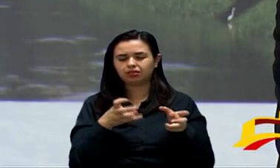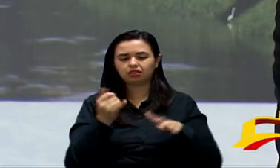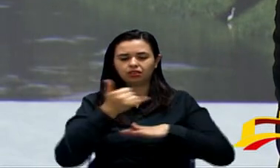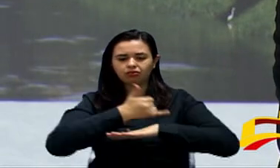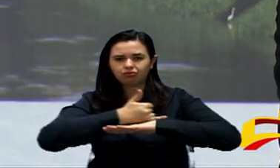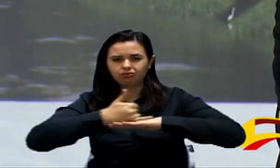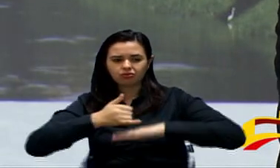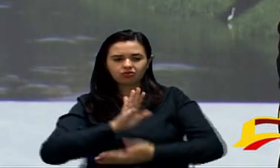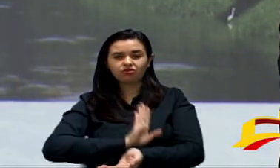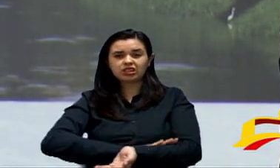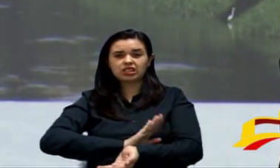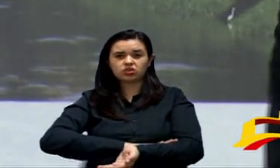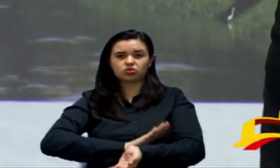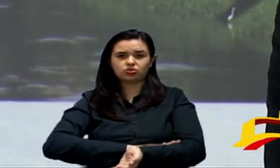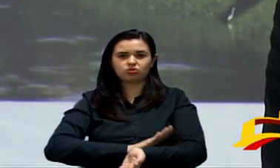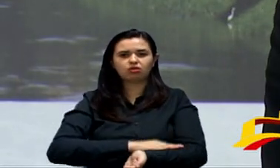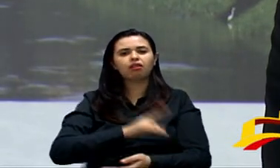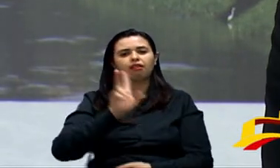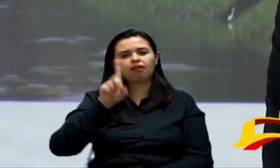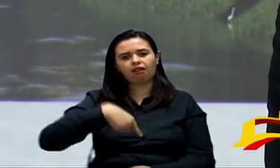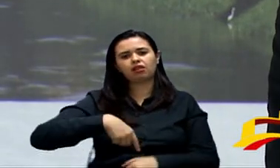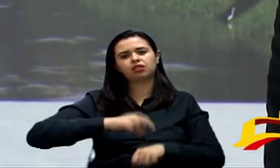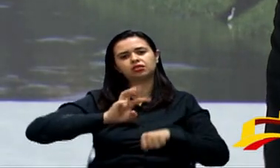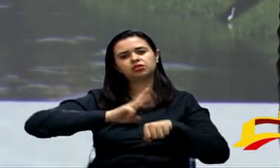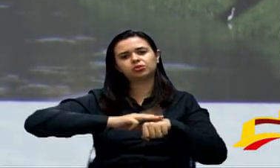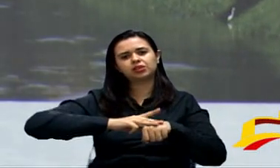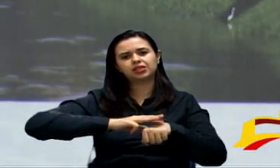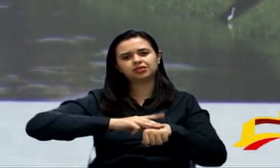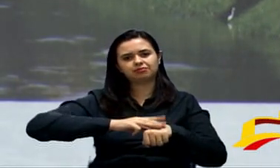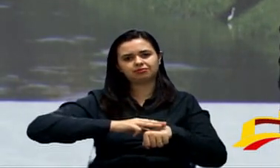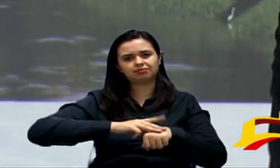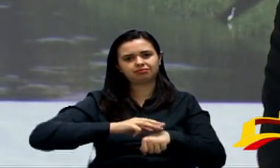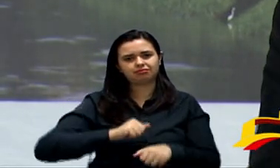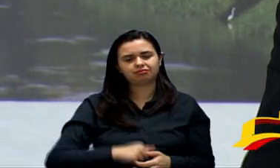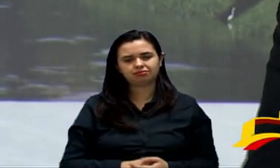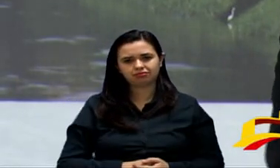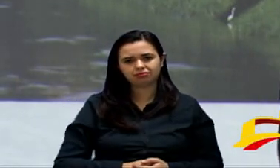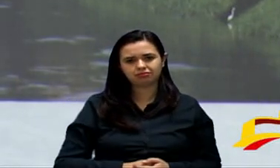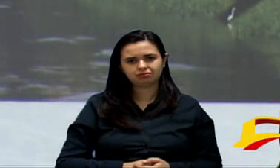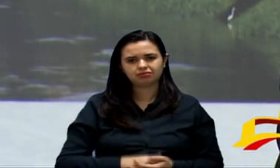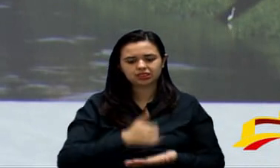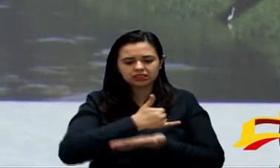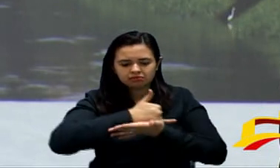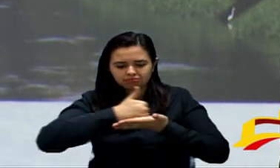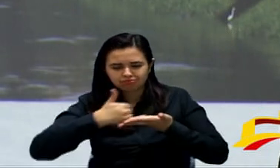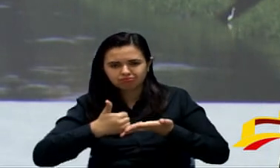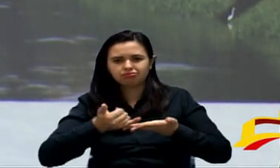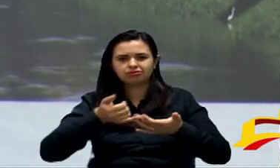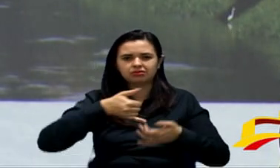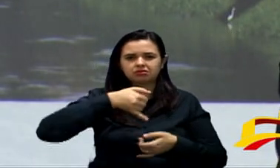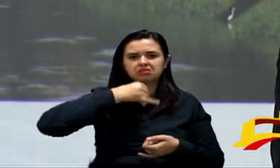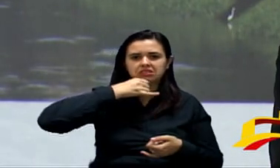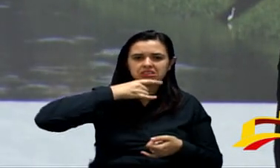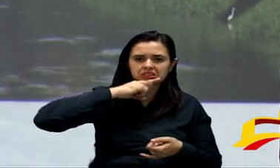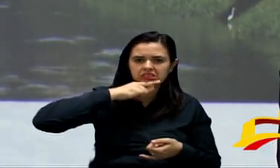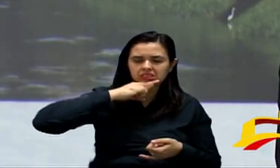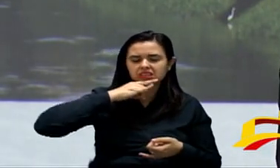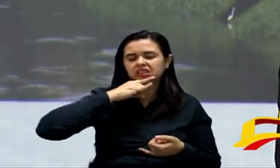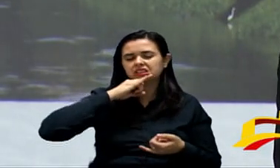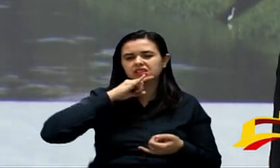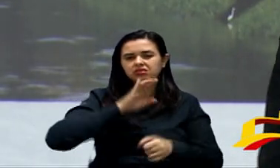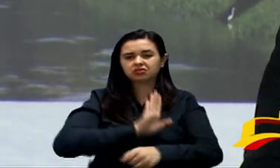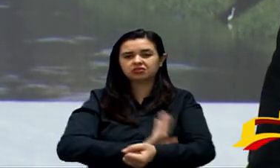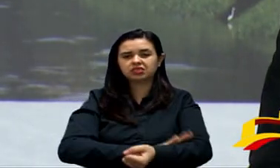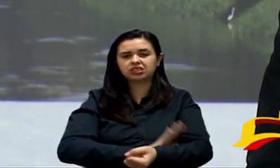própria Organização Mundial da Saúde, ela considera que, no caso, o dependente, ele tem uma doença. E o uso indevido